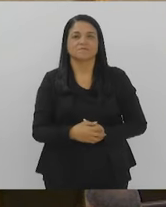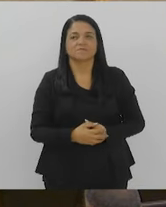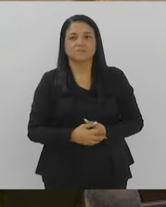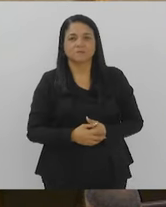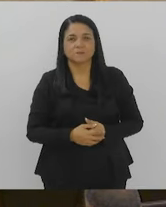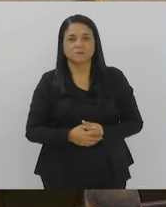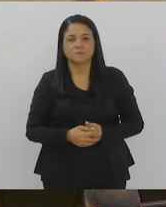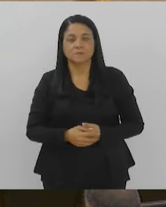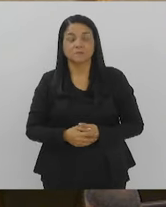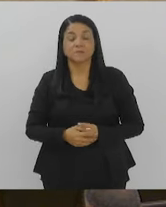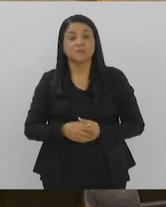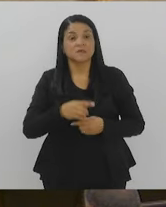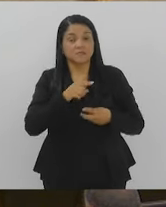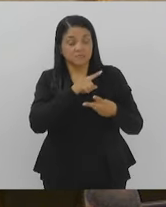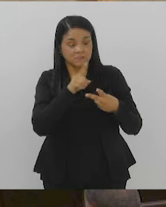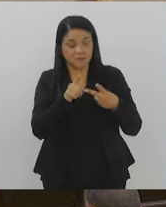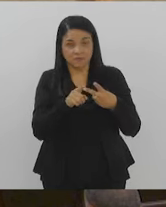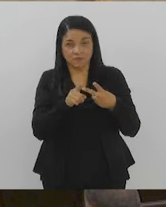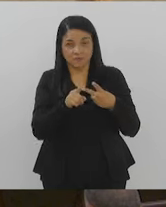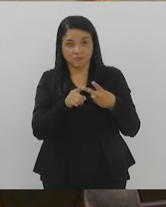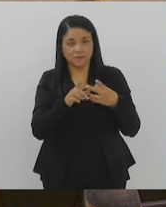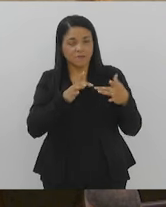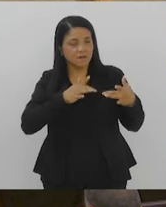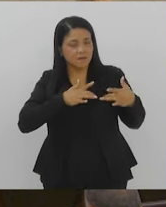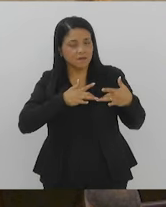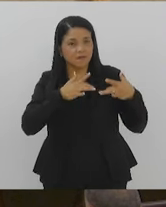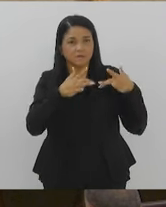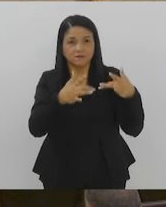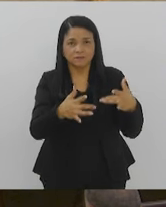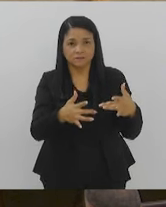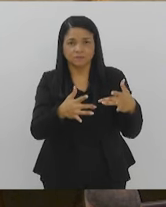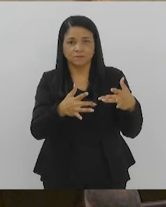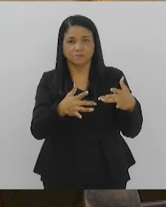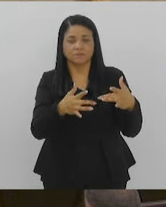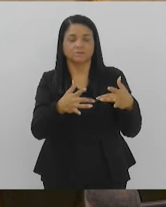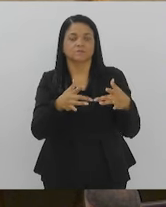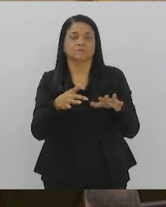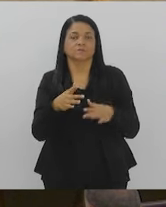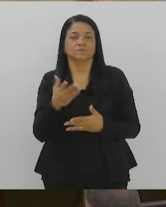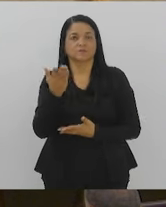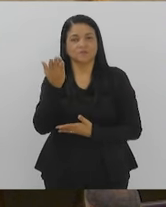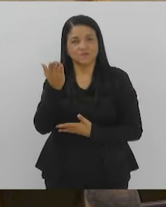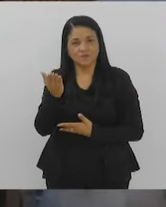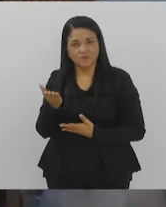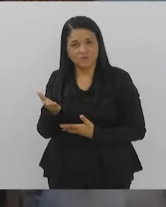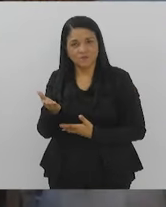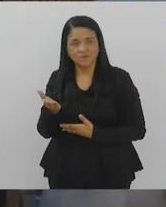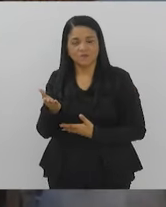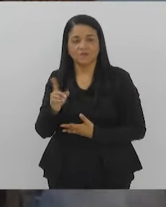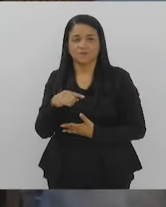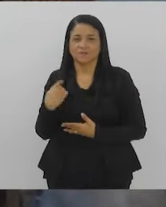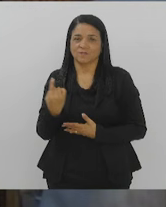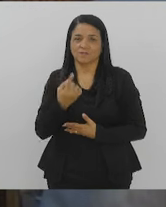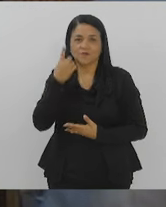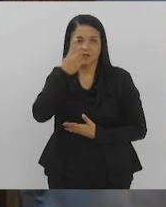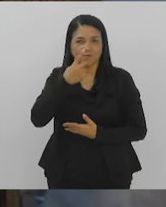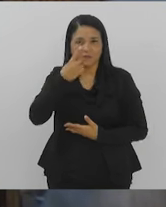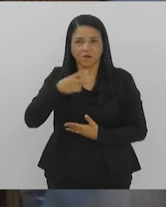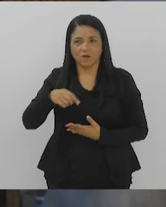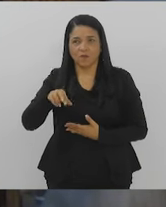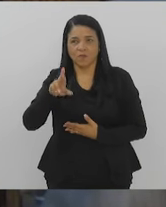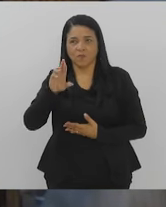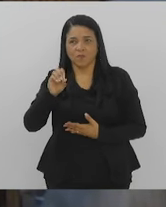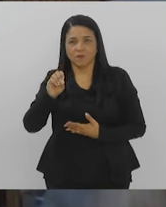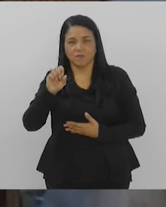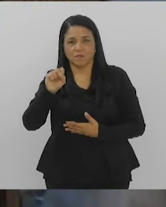Em segundo lugar, a gratidão imensa ao nosso querido deputado Rosenberg Reis,